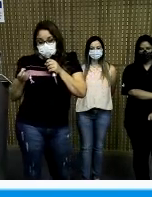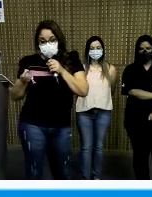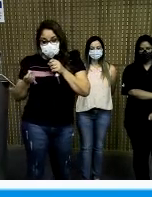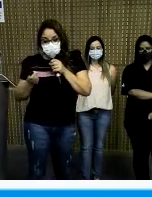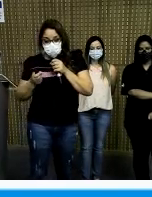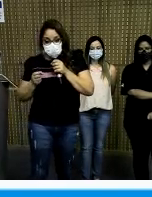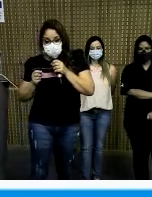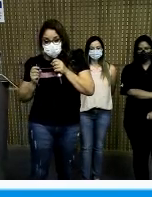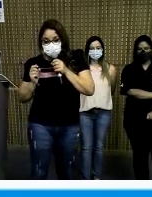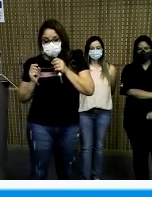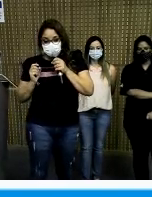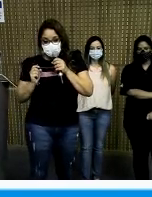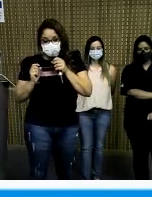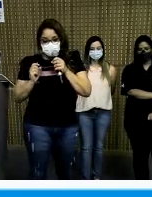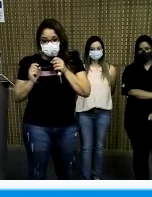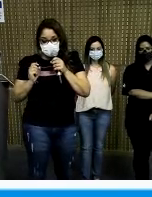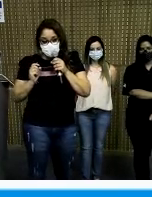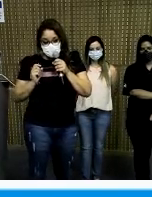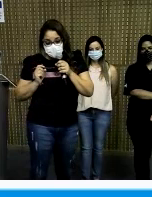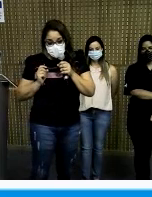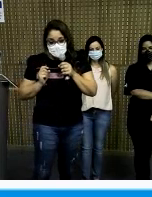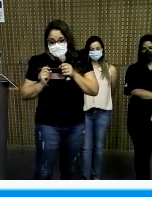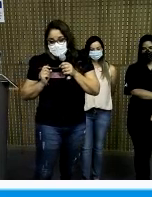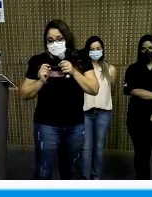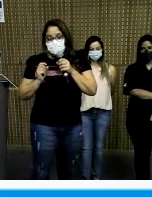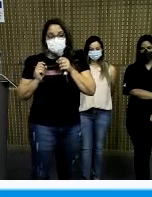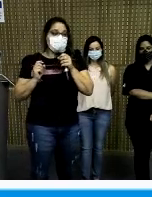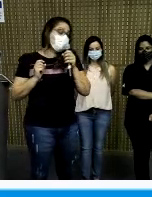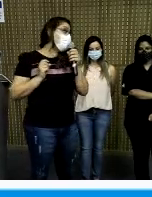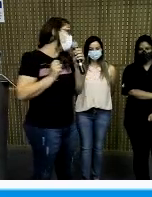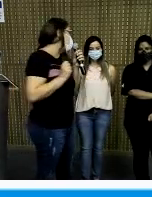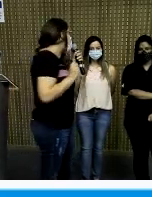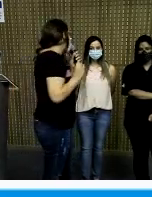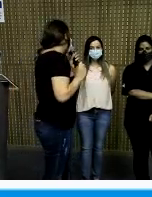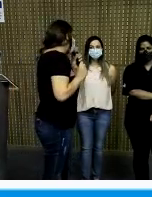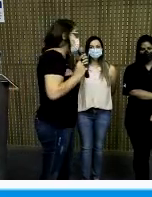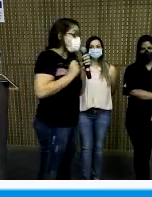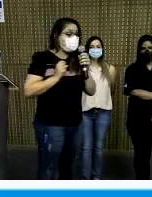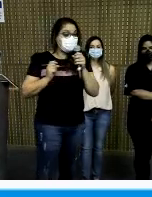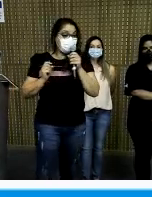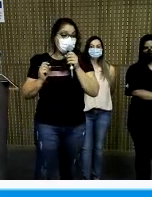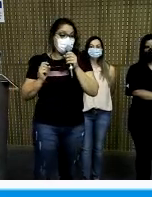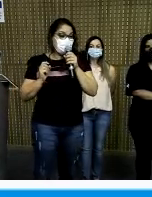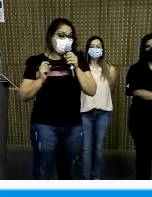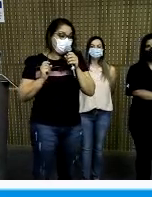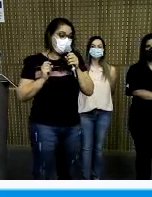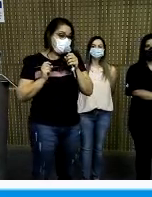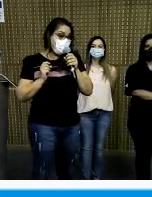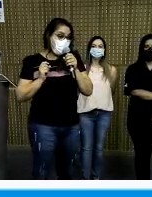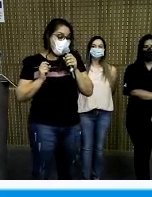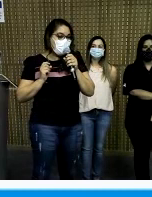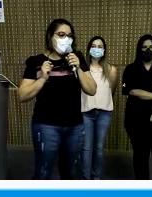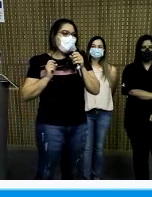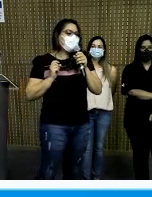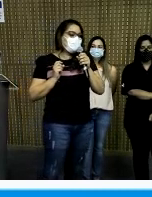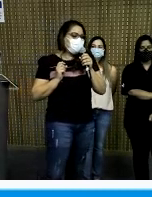é muito baixo, realmente, as consultas médicas e de enfermagem, mas a gente já começa a perceber, hoje mesmo eu passei na unidade antes de vir para